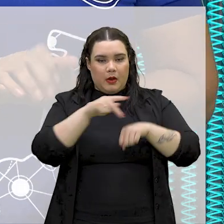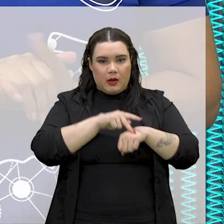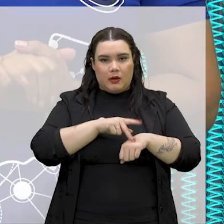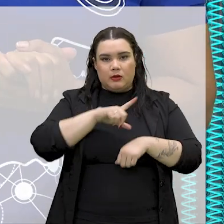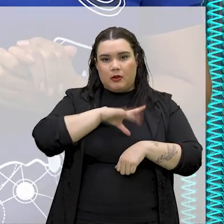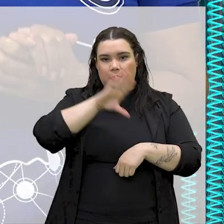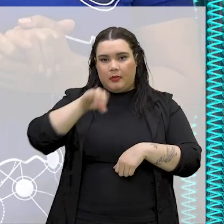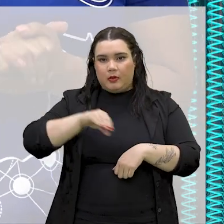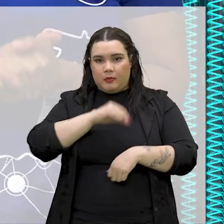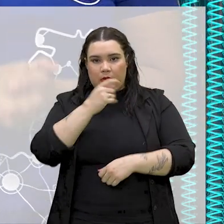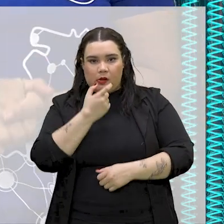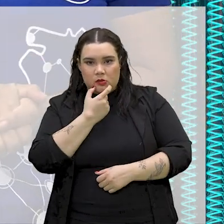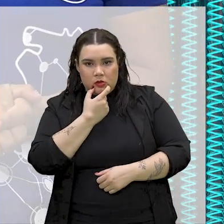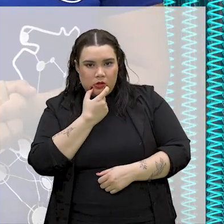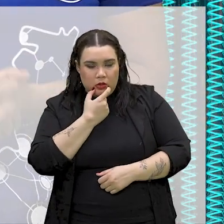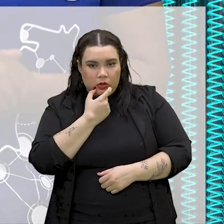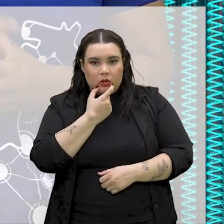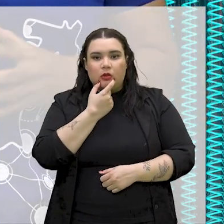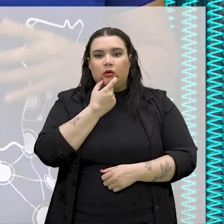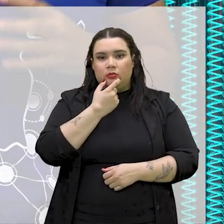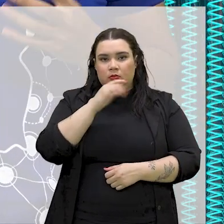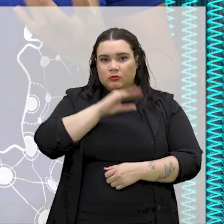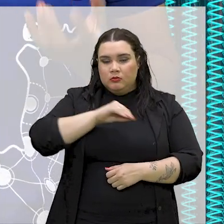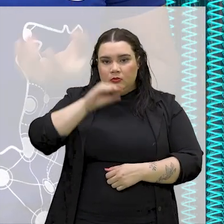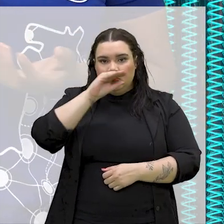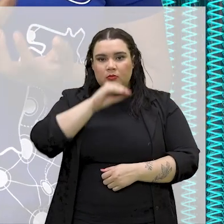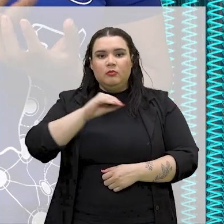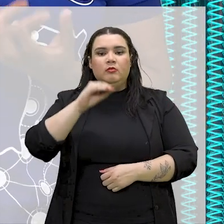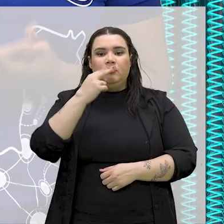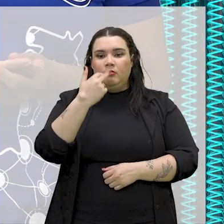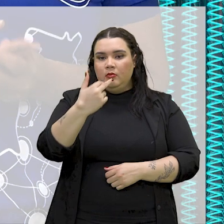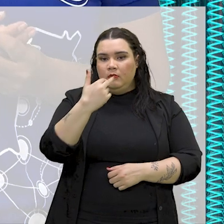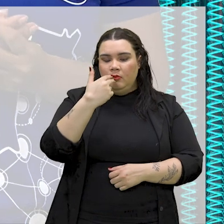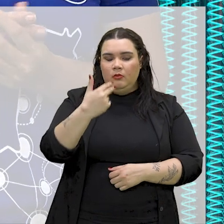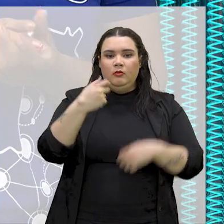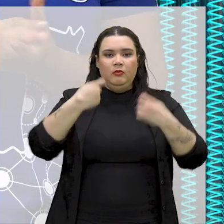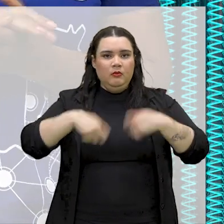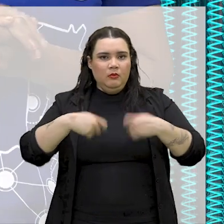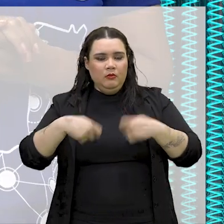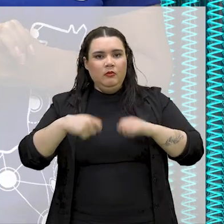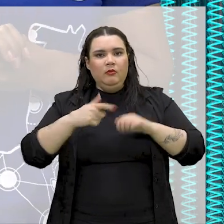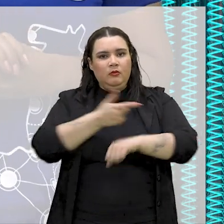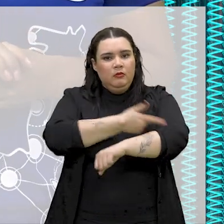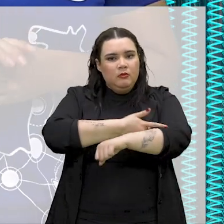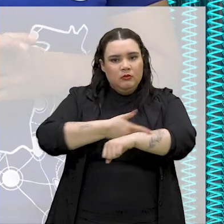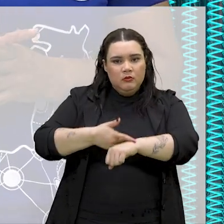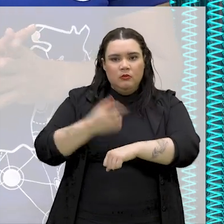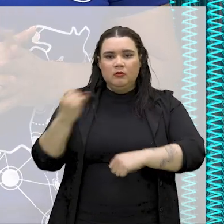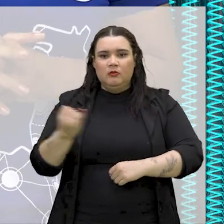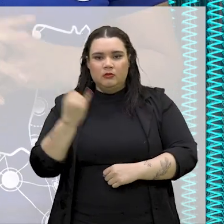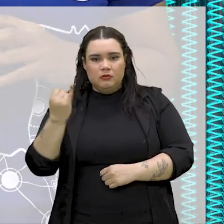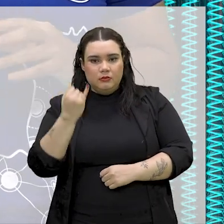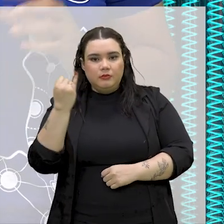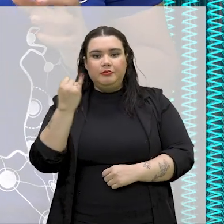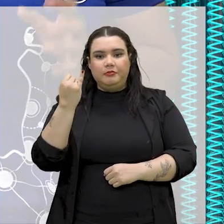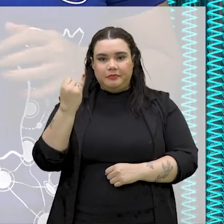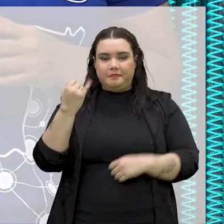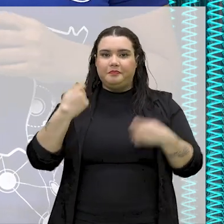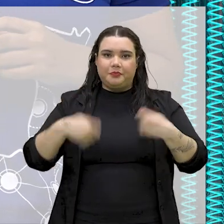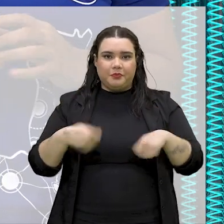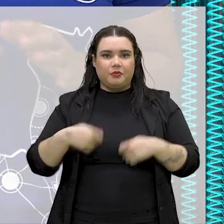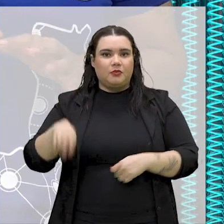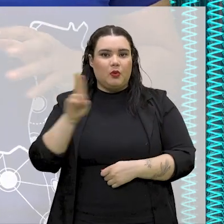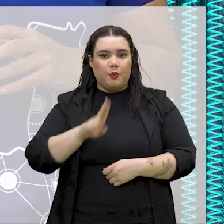inglesa como a língua oficial, essa questão da educação é muito importante, tá bom, gente? Tem que usar